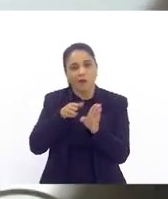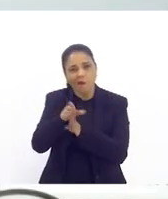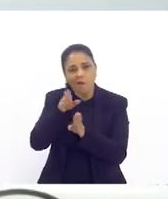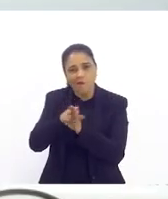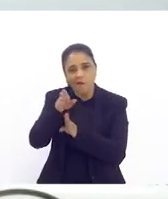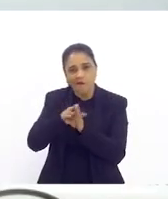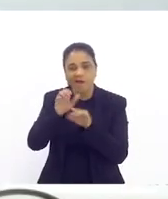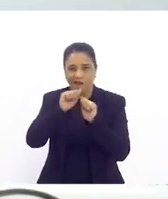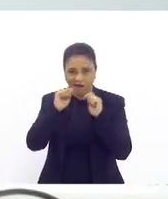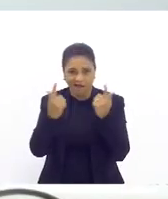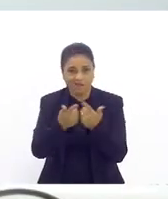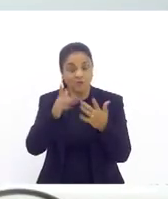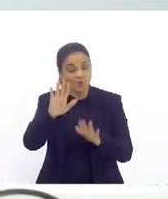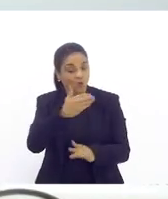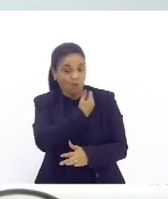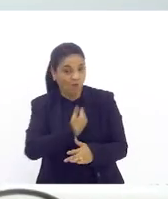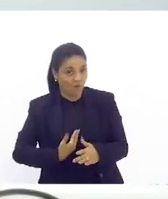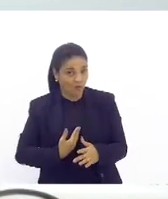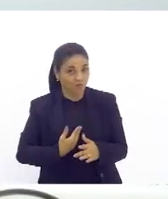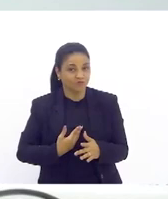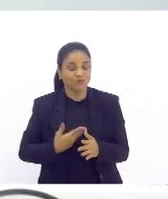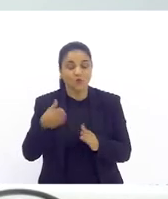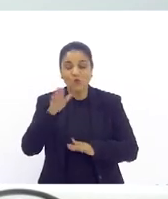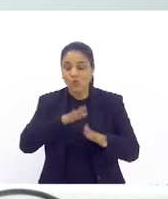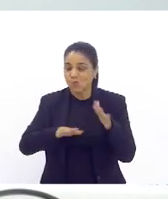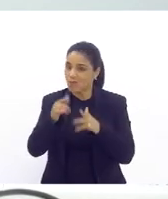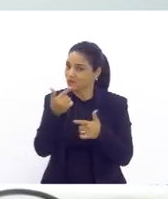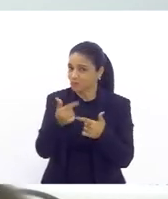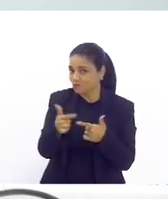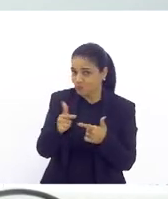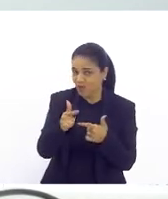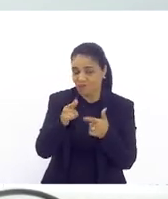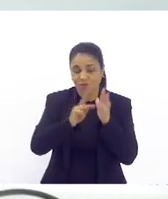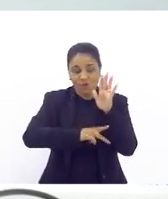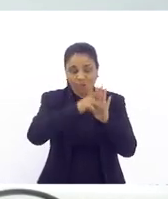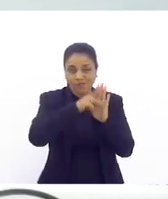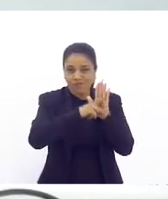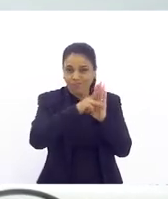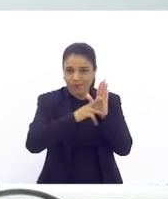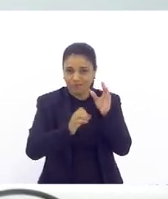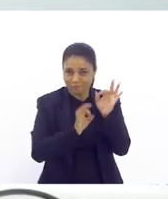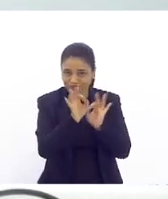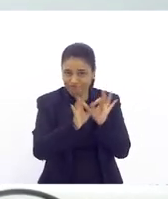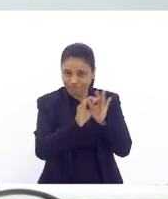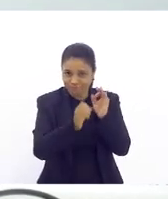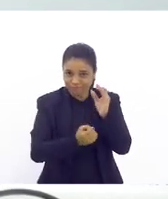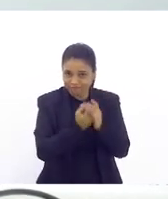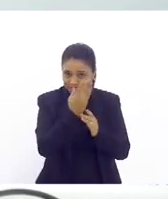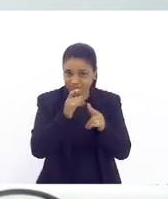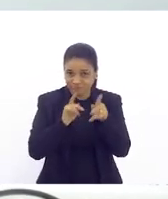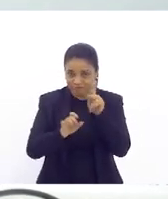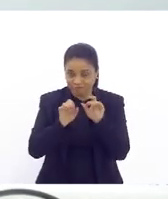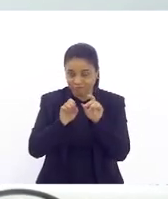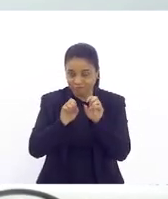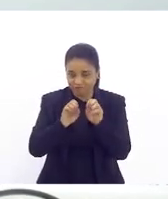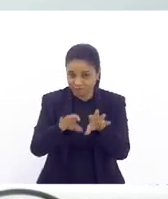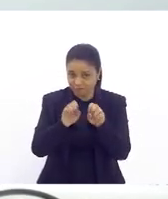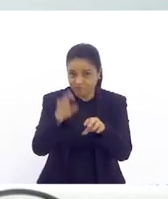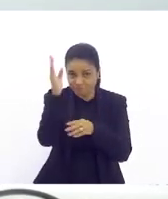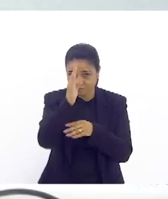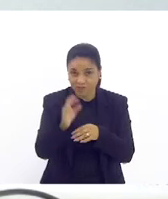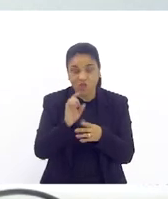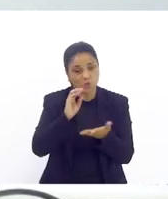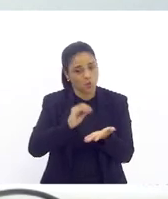governo não tomou cuidado ao enviar eh o plano Estadual de Educação e não é só o plano estadual que a gente não tem né